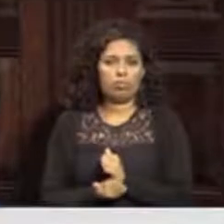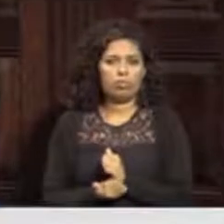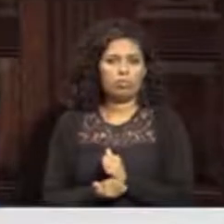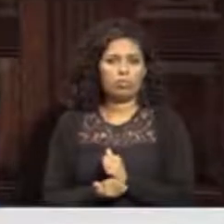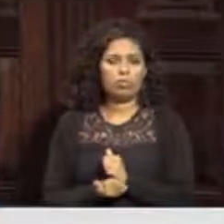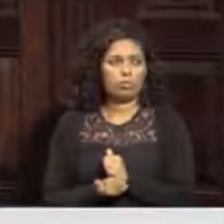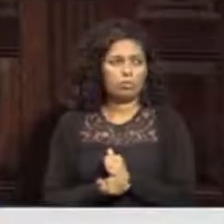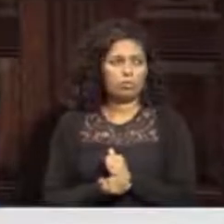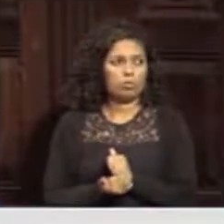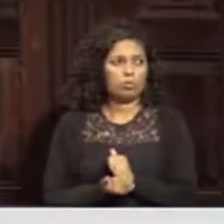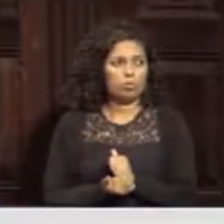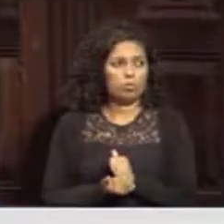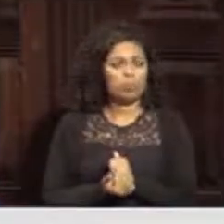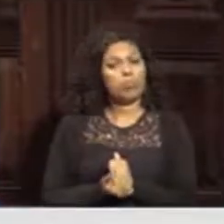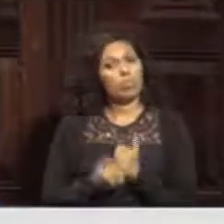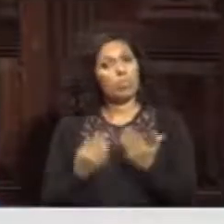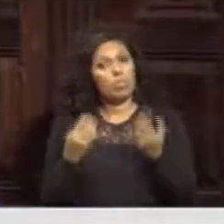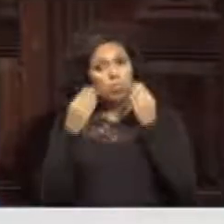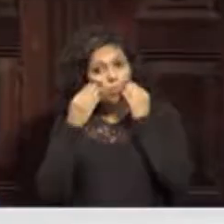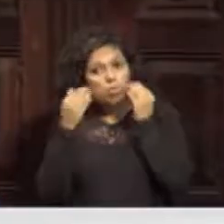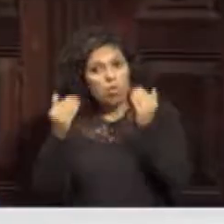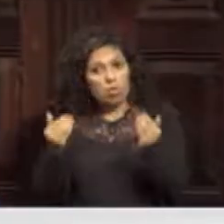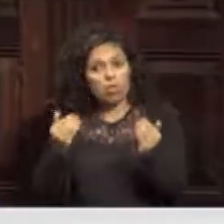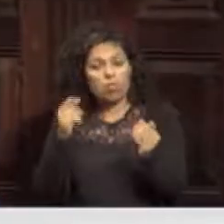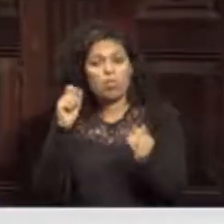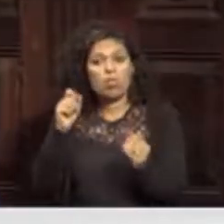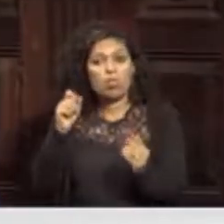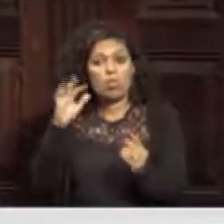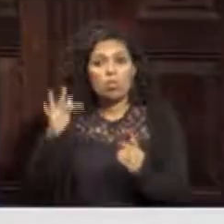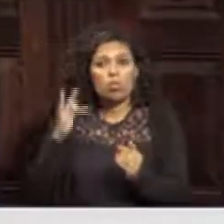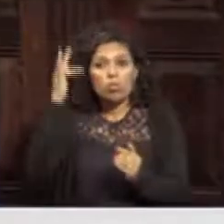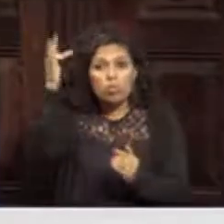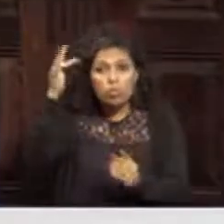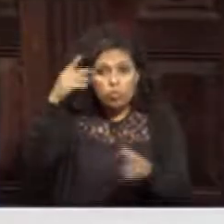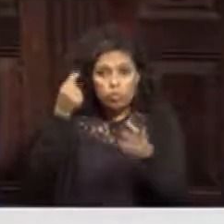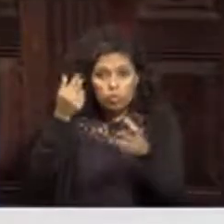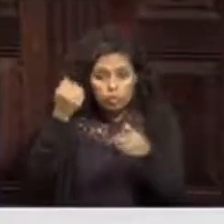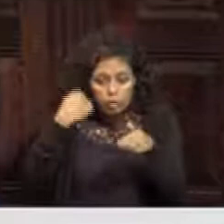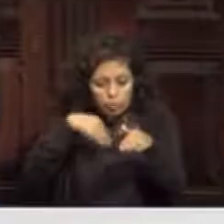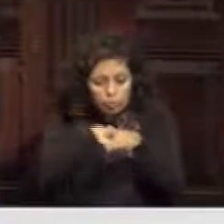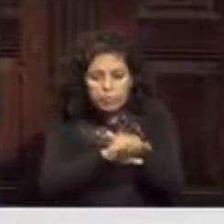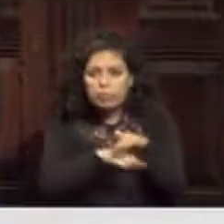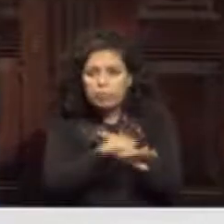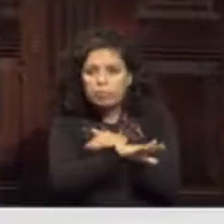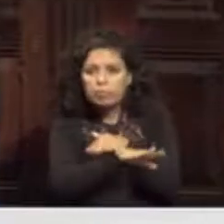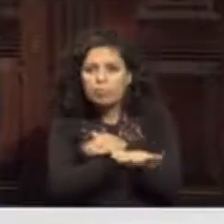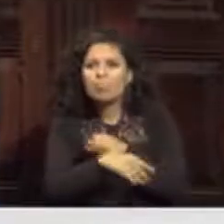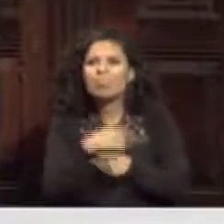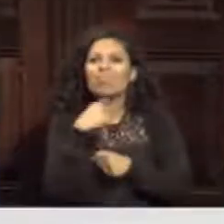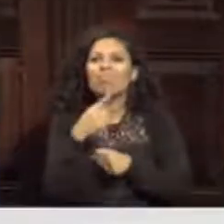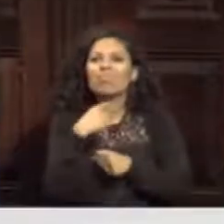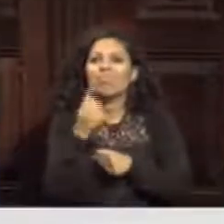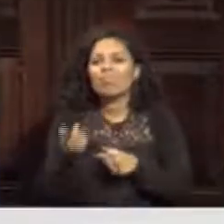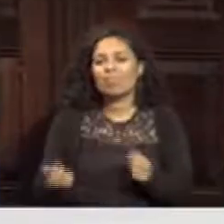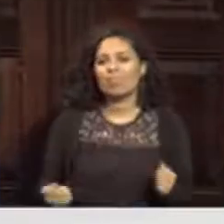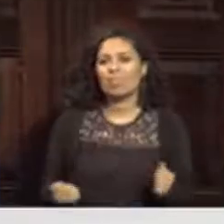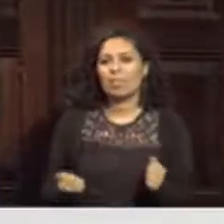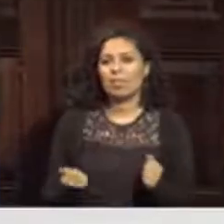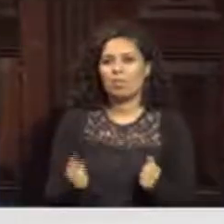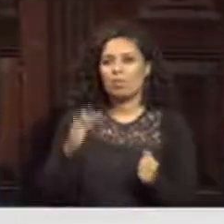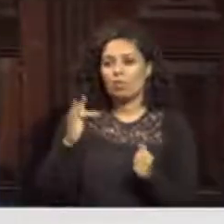tivesse reservas futuras para garantir a folha de